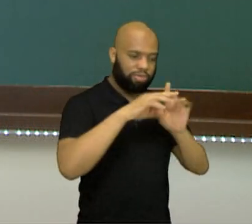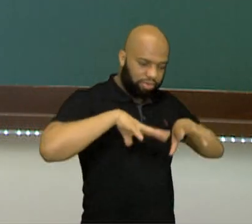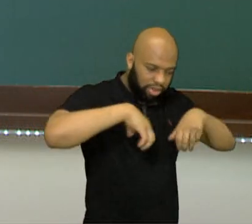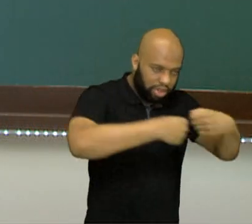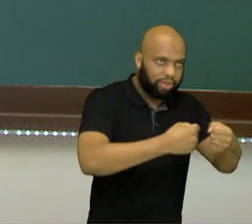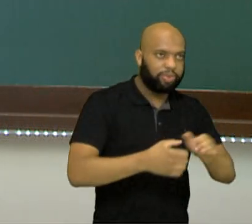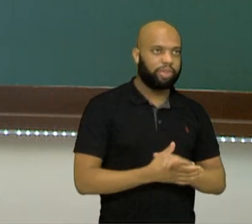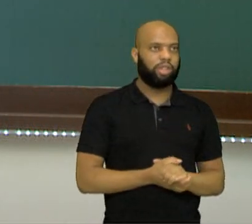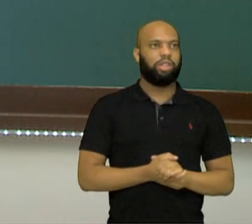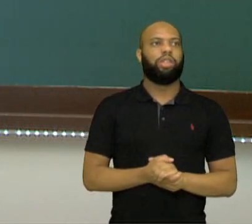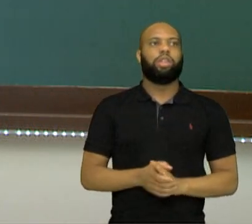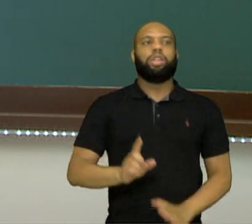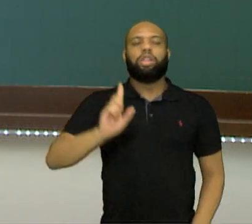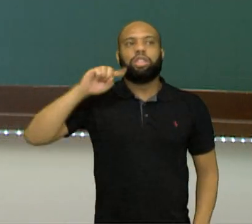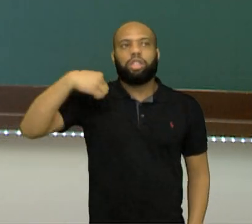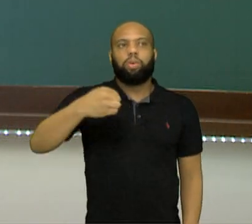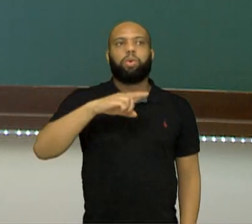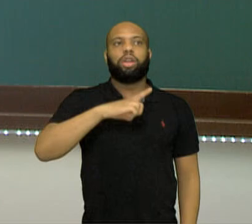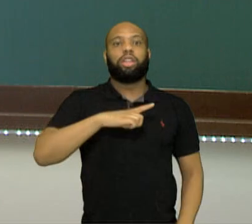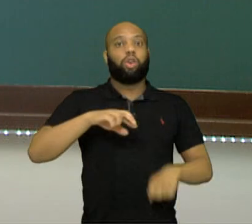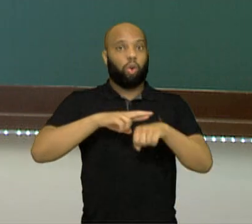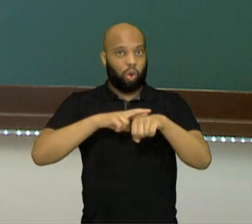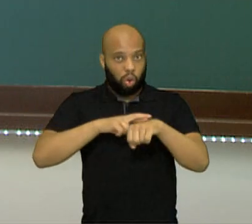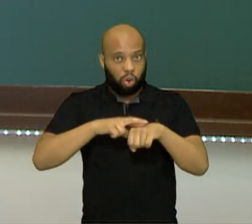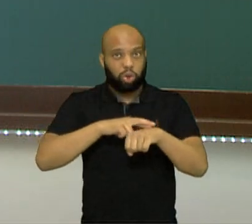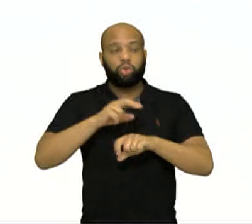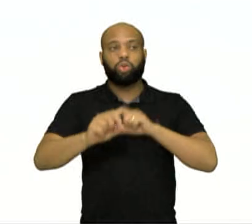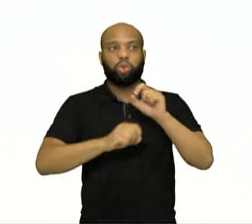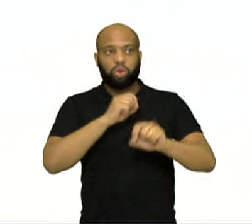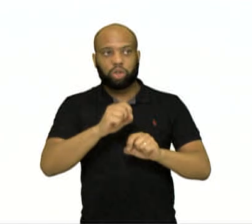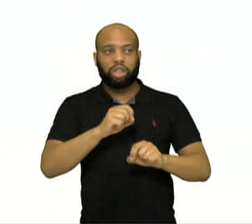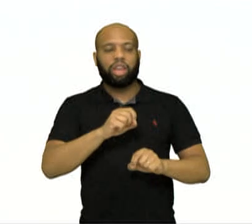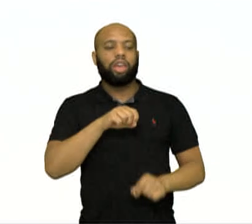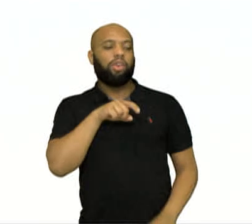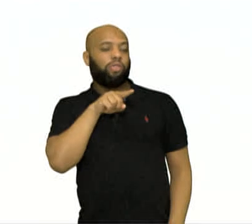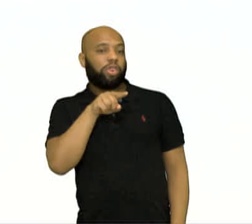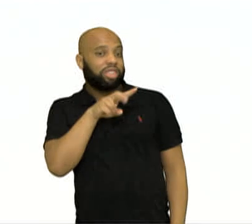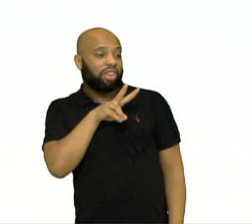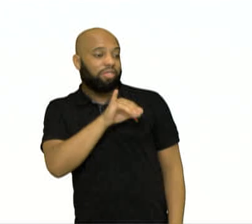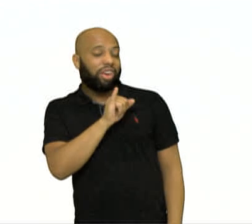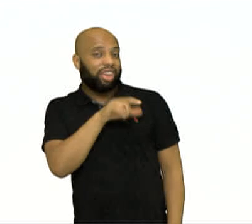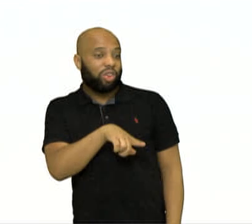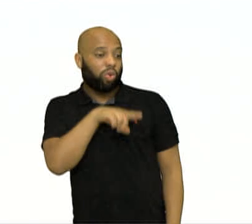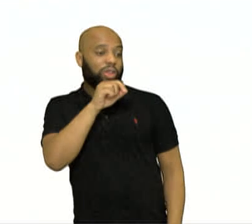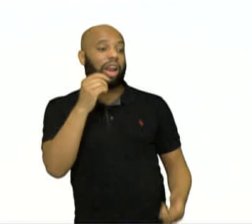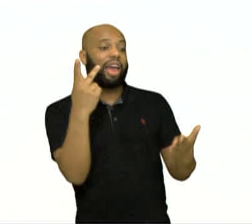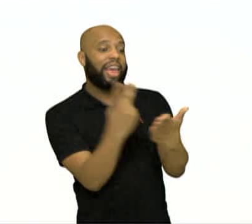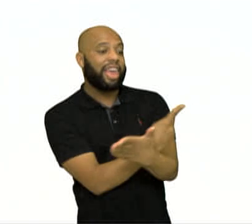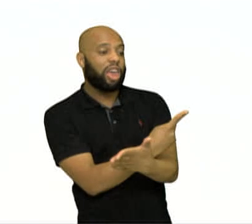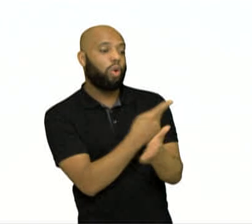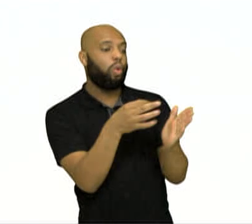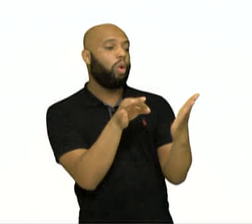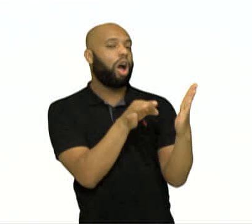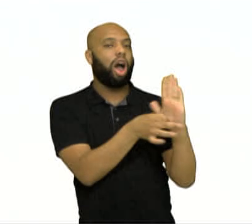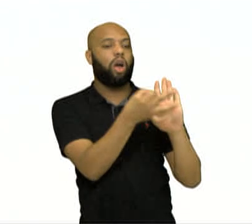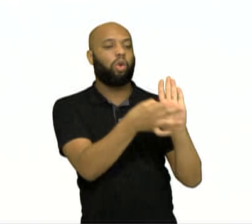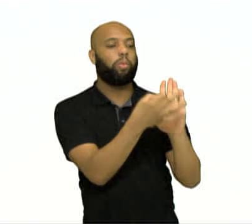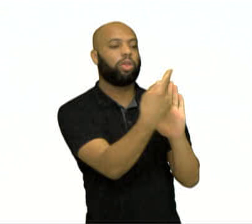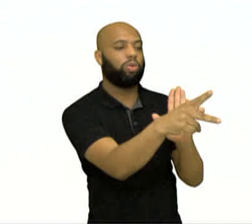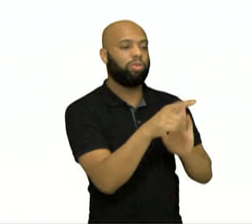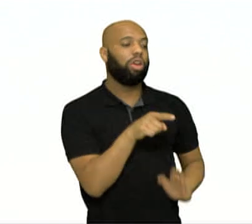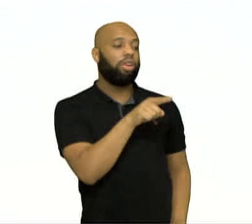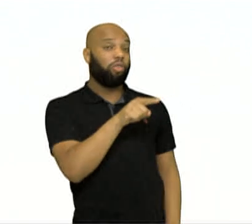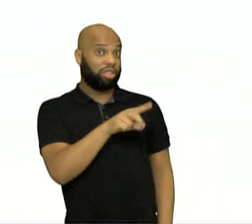vem a refutação, que daí já é muito legal, que é encontrar um erro no argumento do outro. Você vai explicitar o erro no